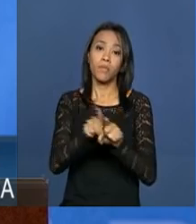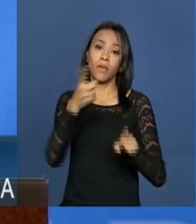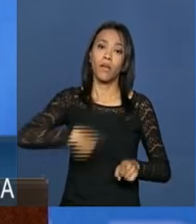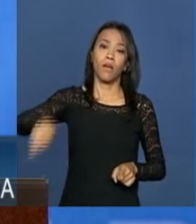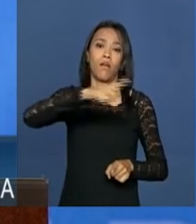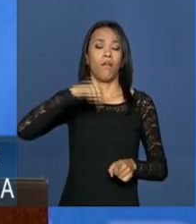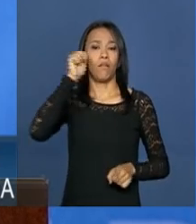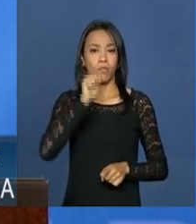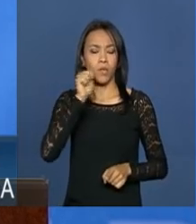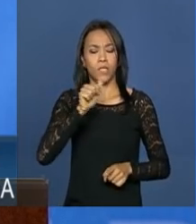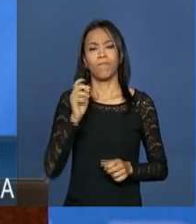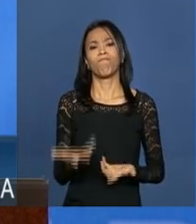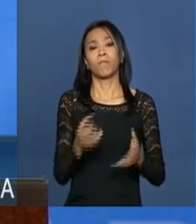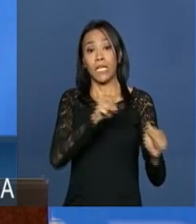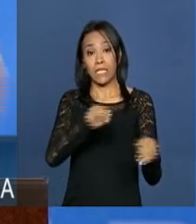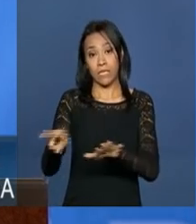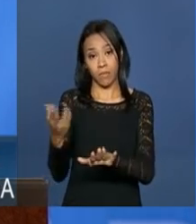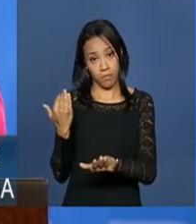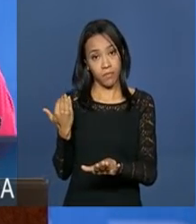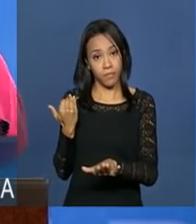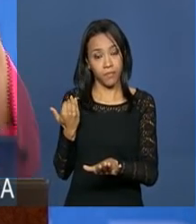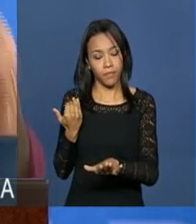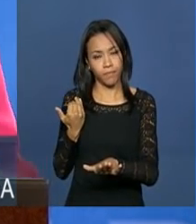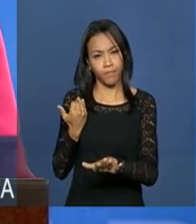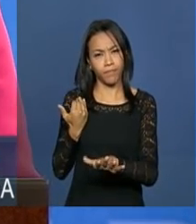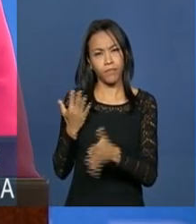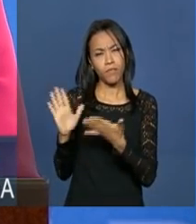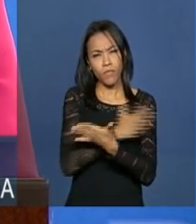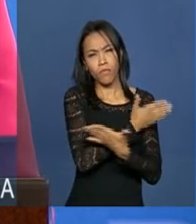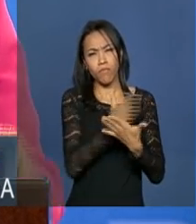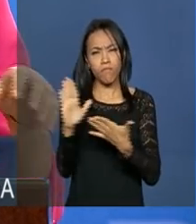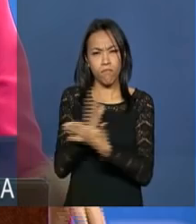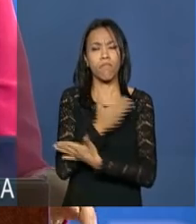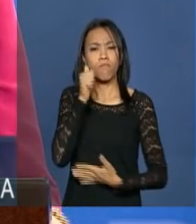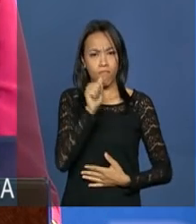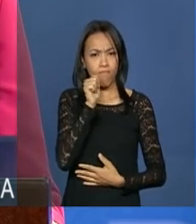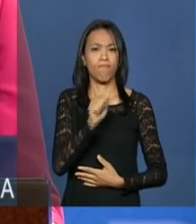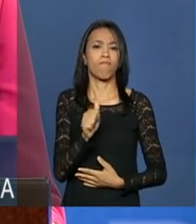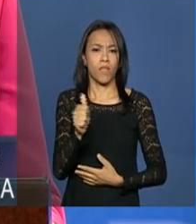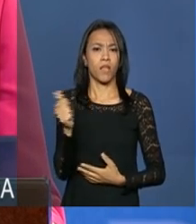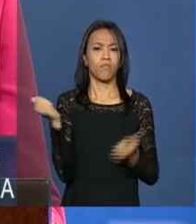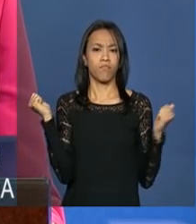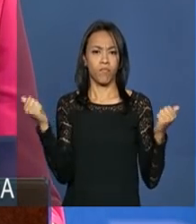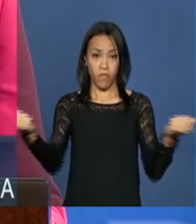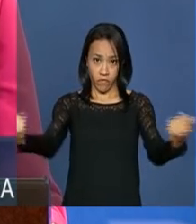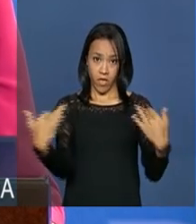mulheres. Na semana passada algumas mulheres estiveram